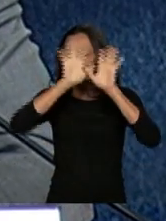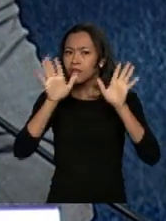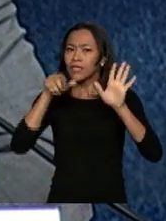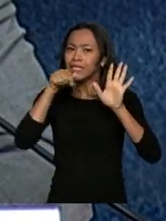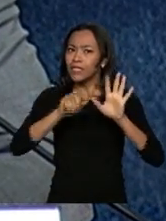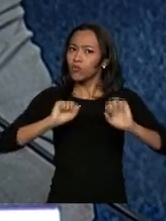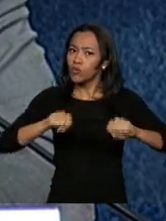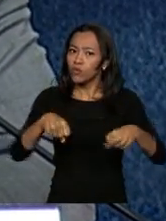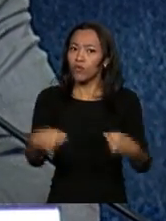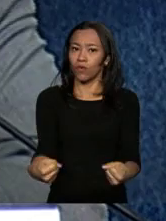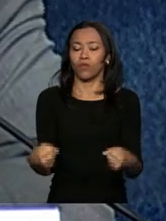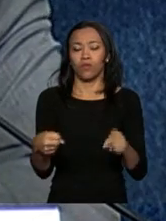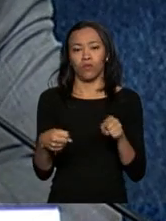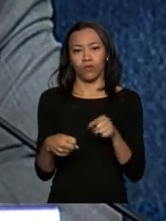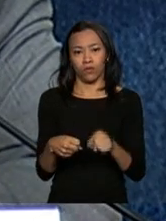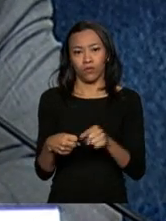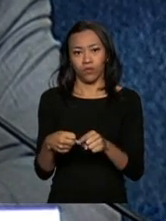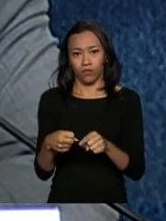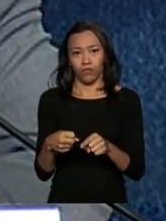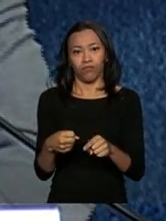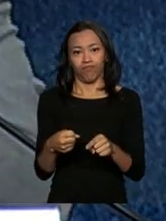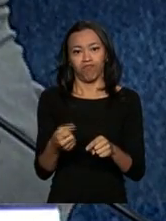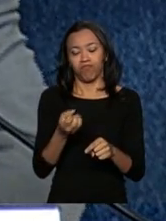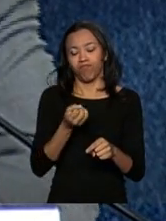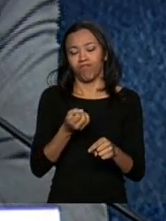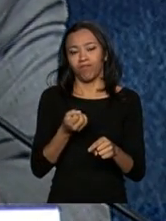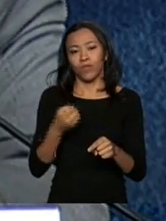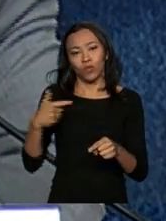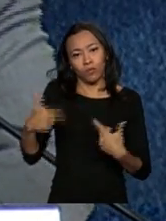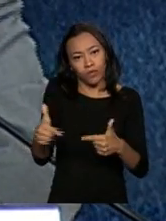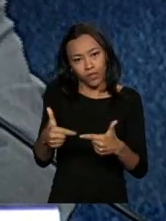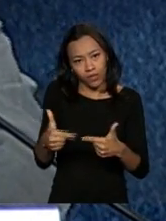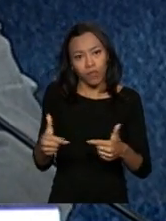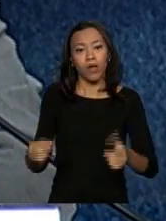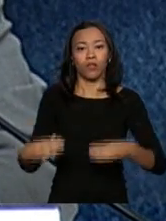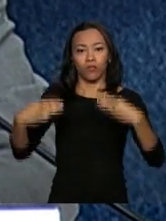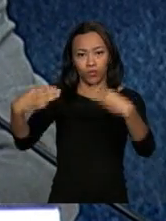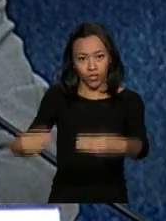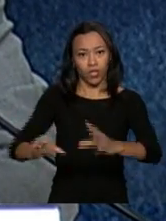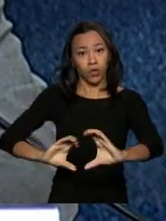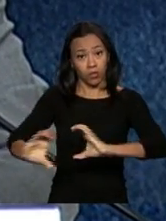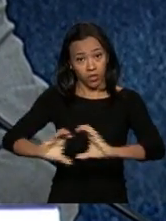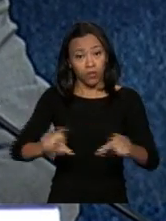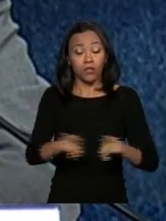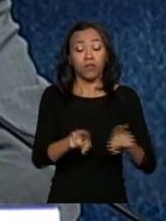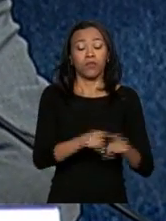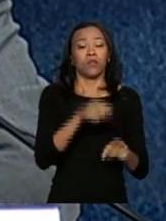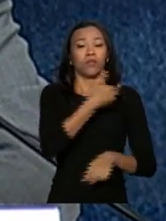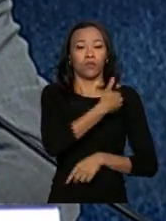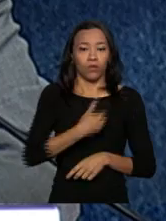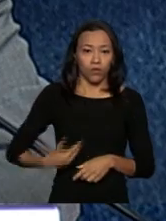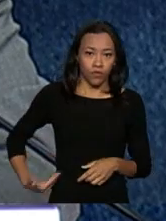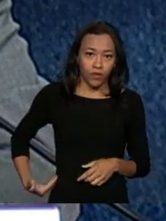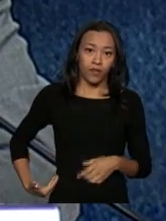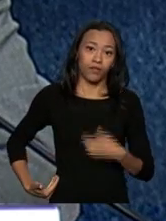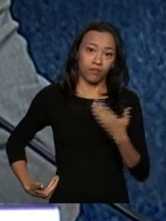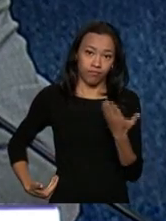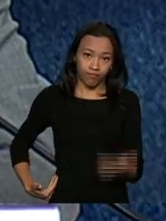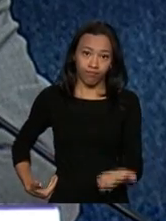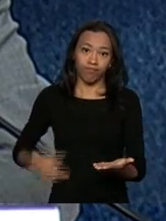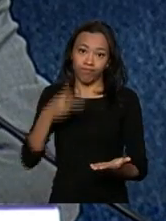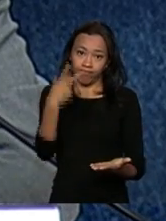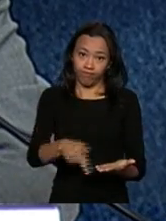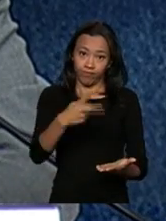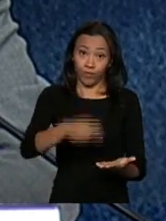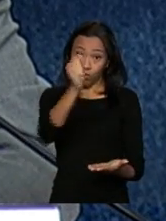supera muito o ministério da as comunicações é um esforço né do governo como um todo eh numa Pátria Educadora